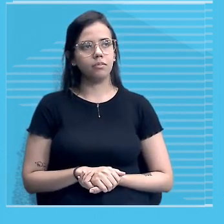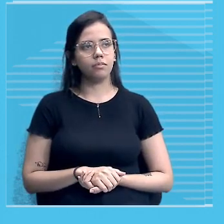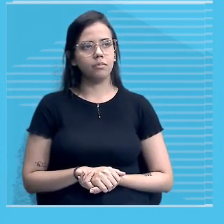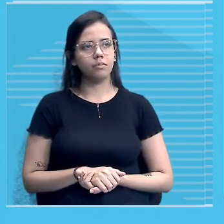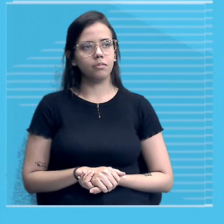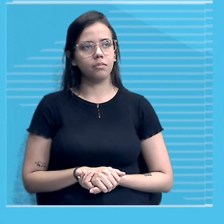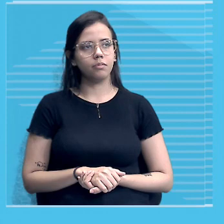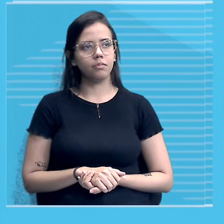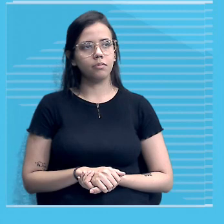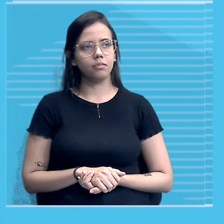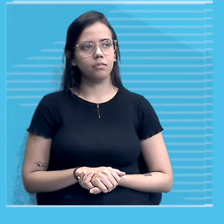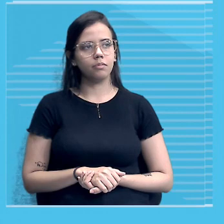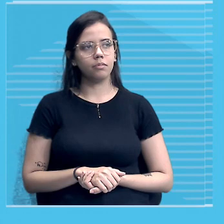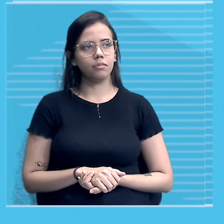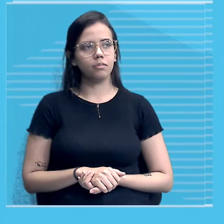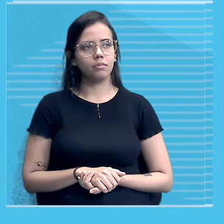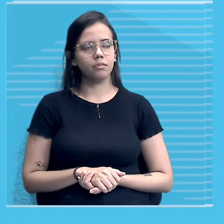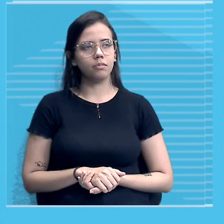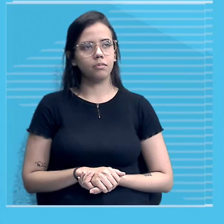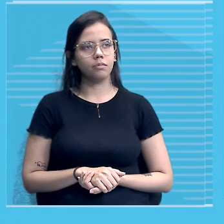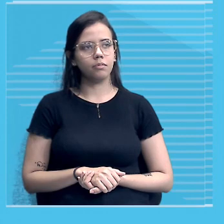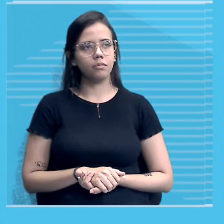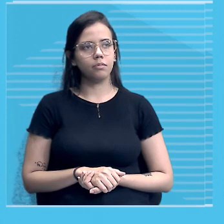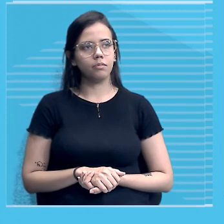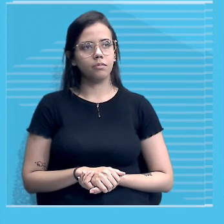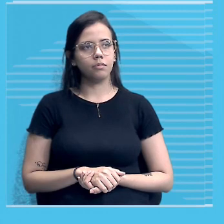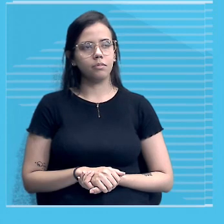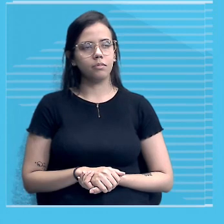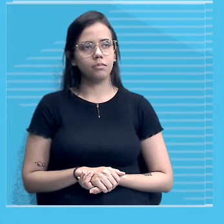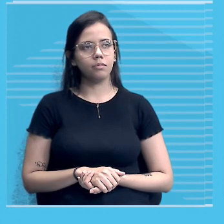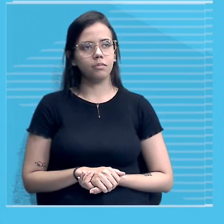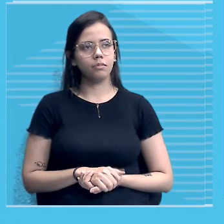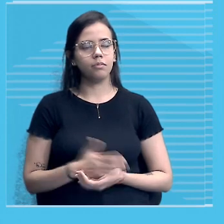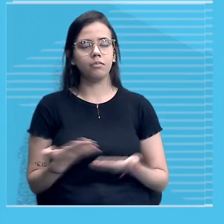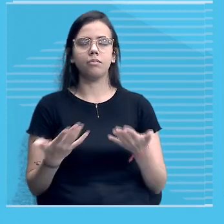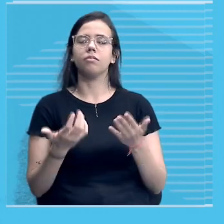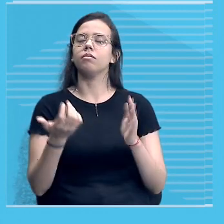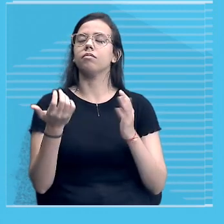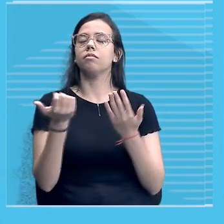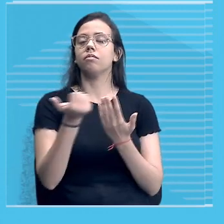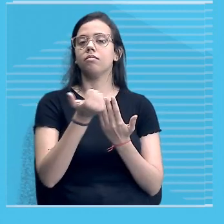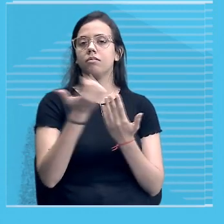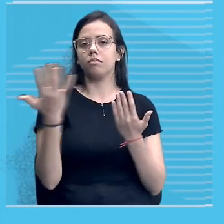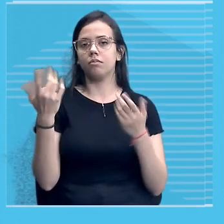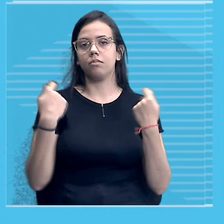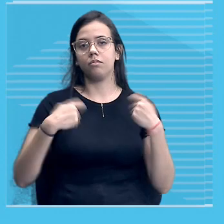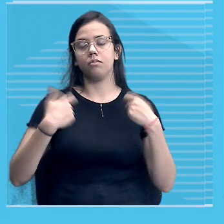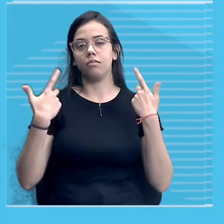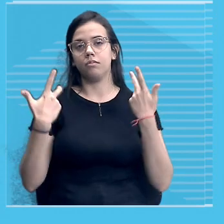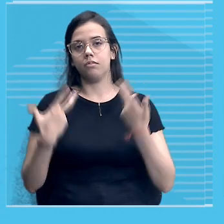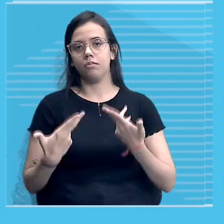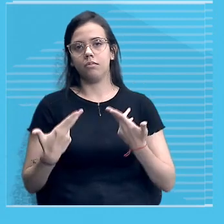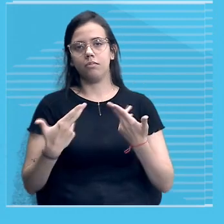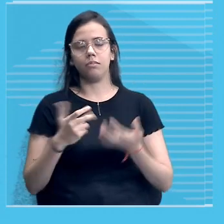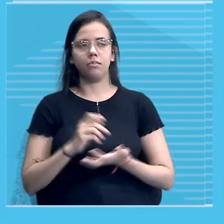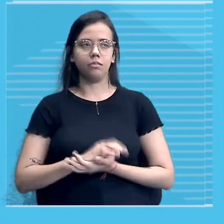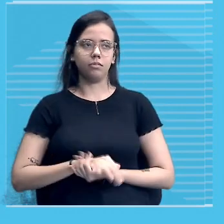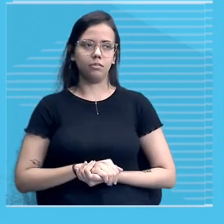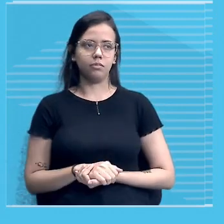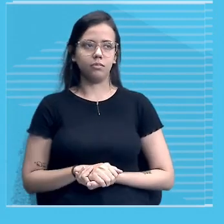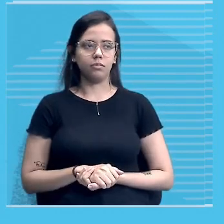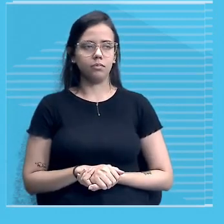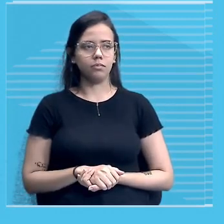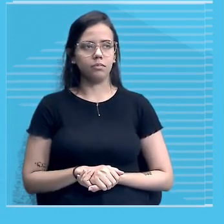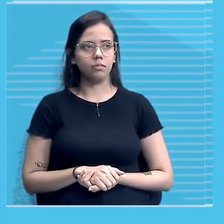base então o que que vai acontecer com os esports eles têm que ser iguais né eles têm